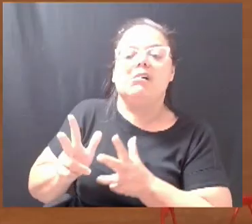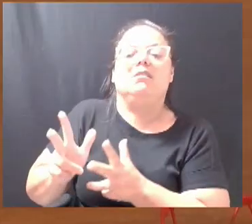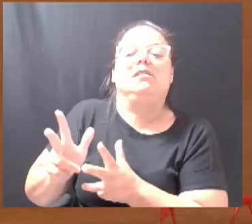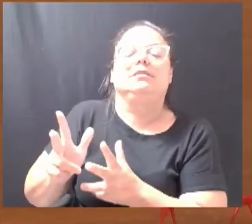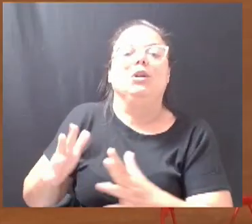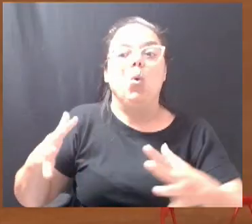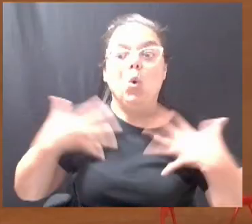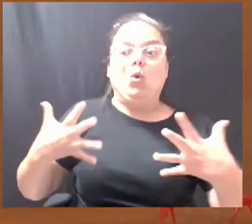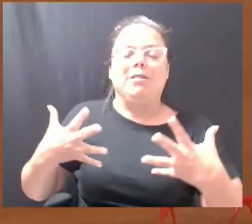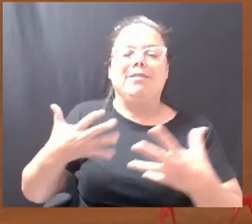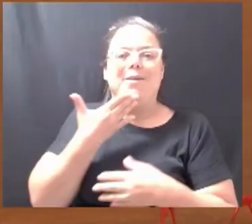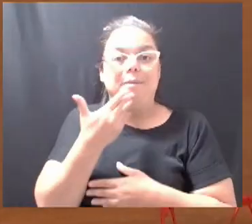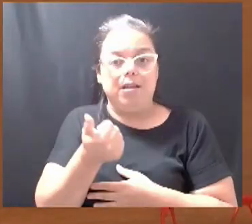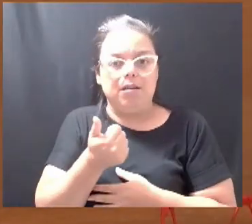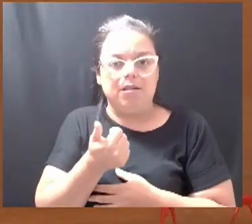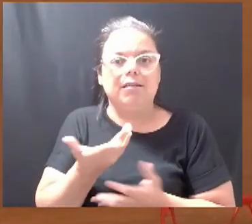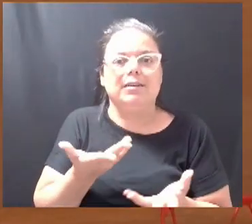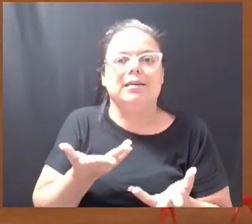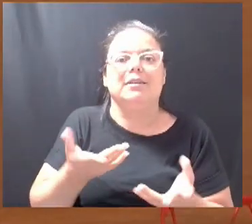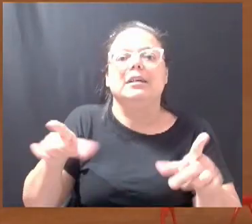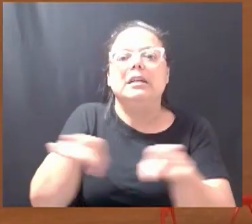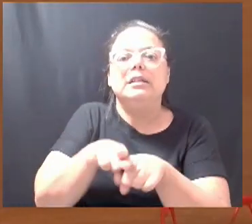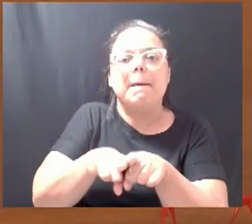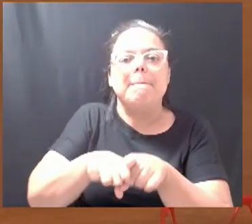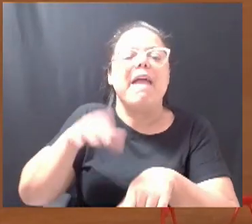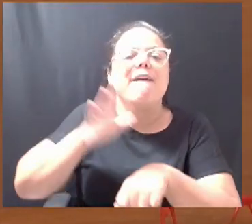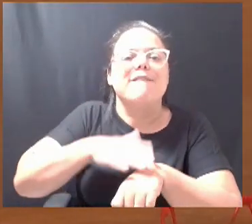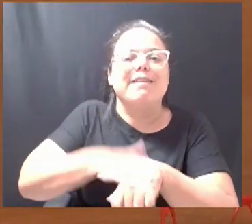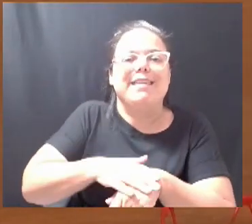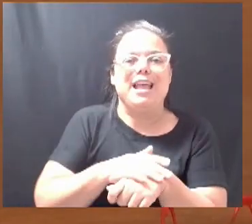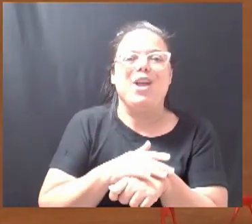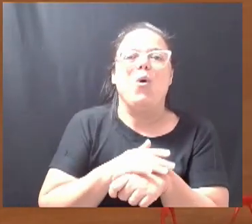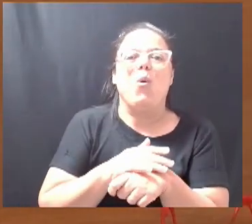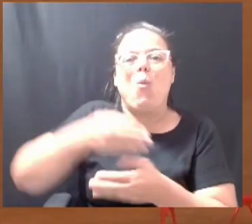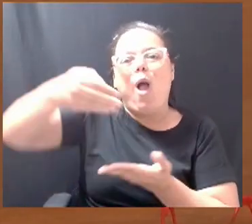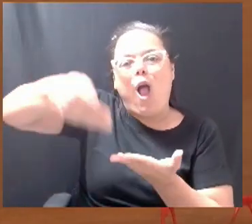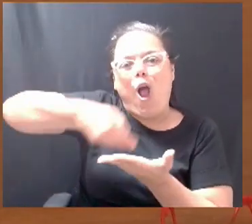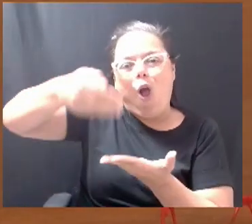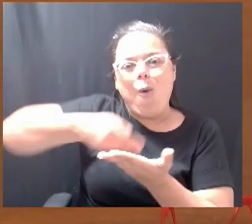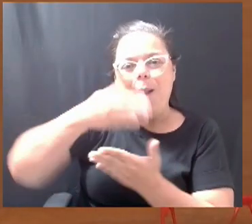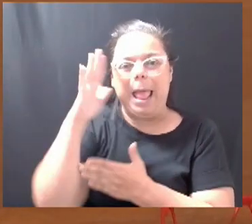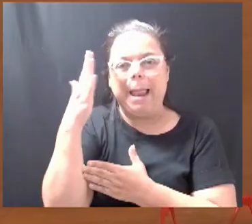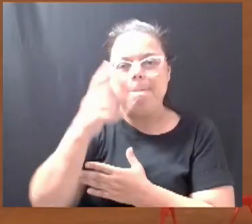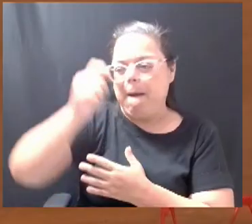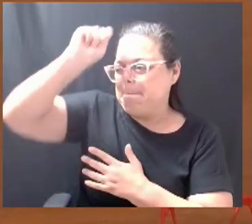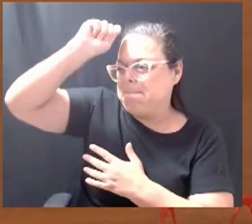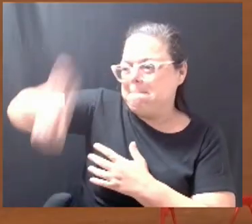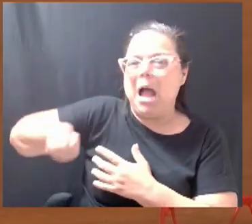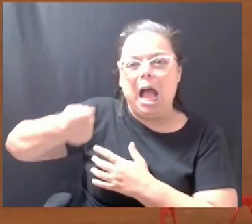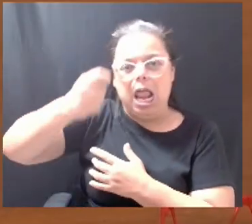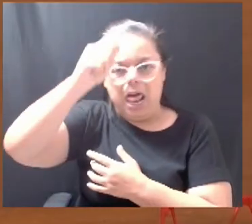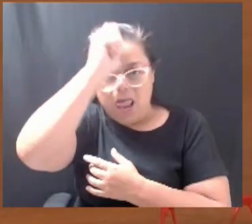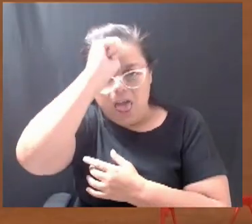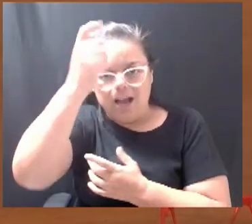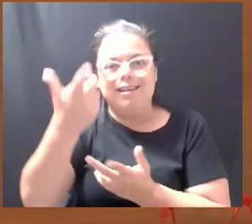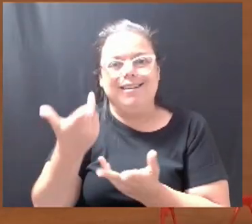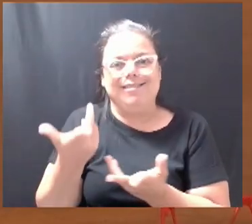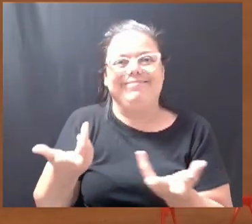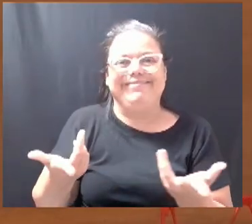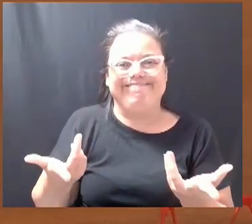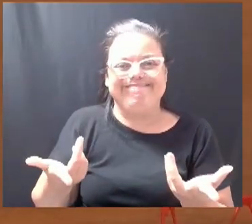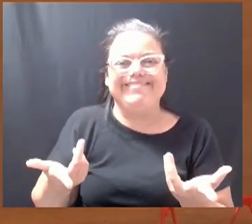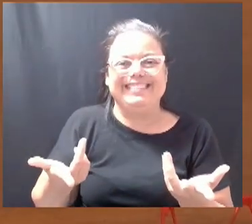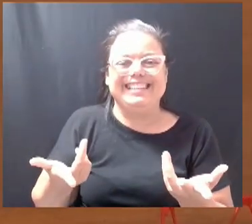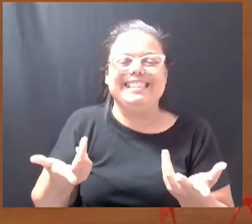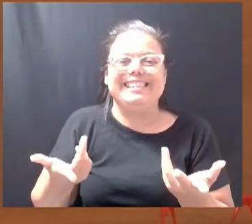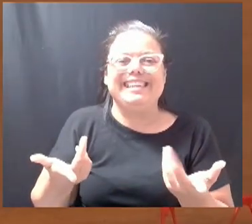violência mesmo, bater com uma colher de pau na cabeça da pessoa, enfim, coisas sim. nesse sentido, entendeu? Que gagueira pega,